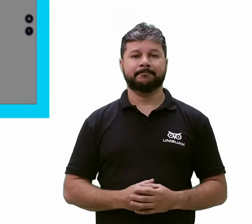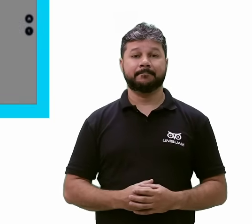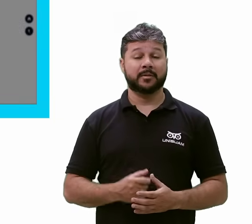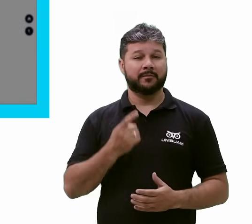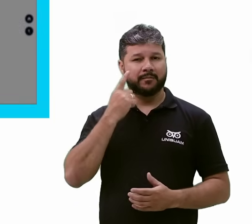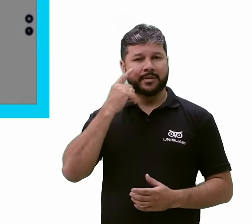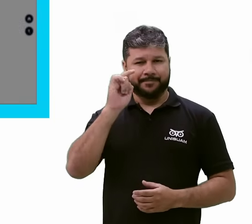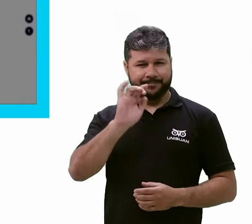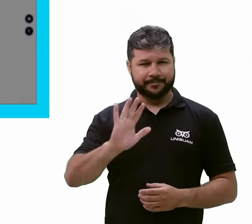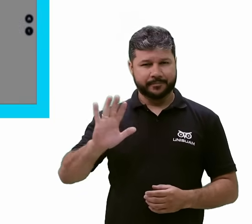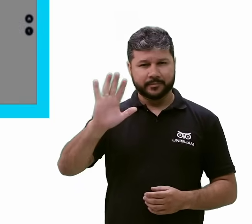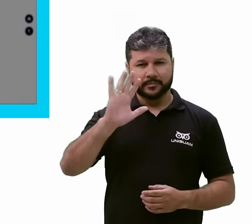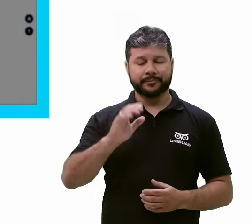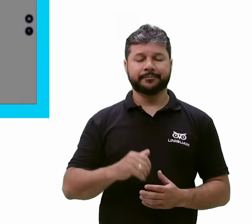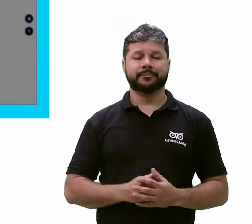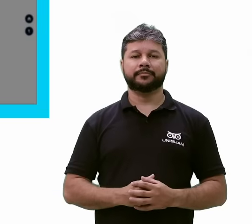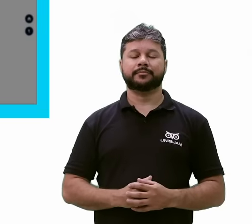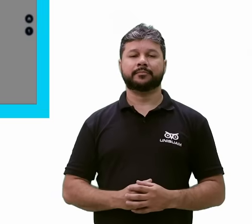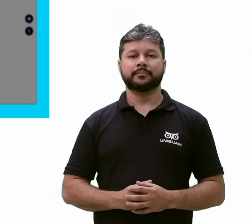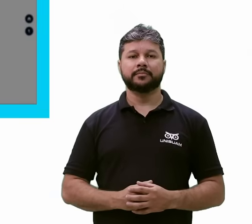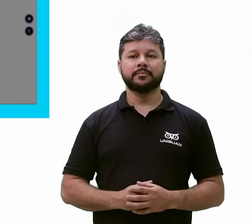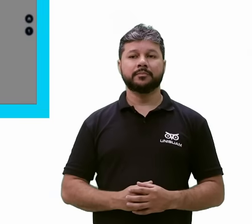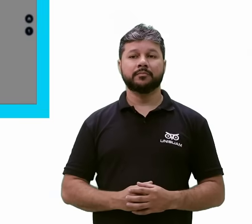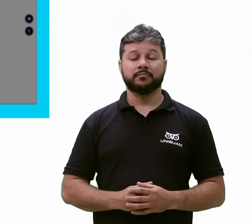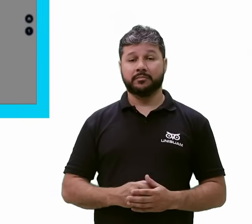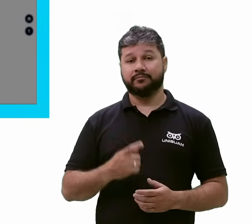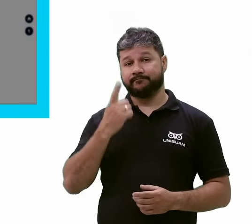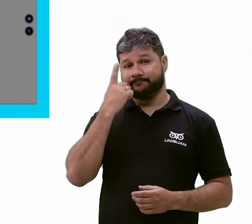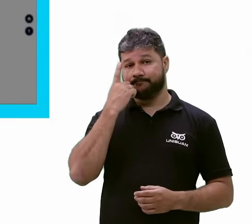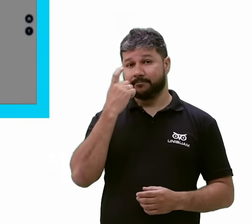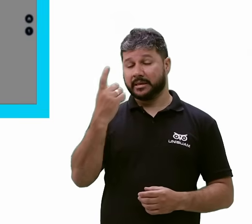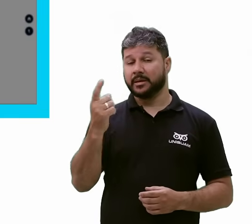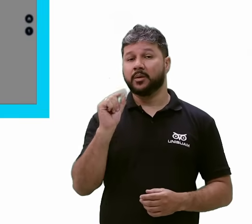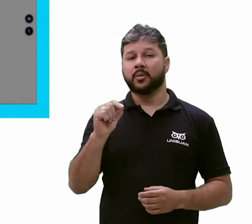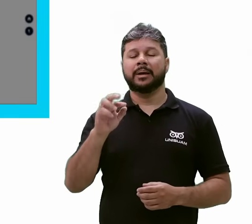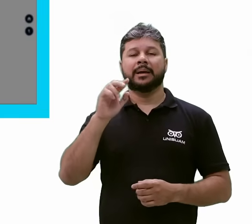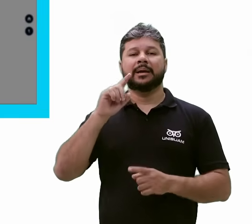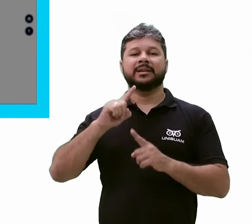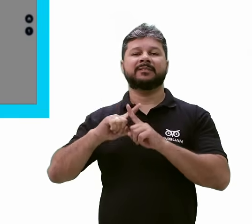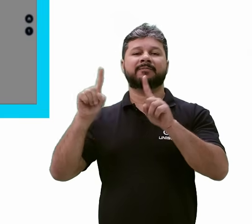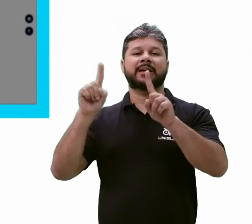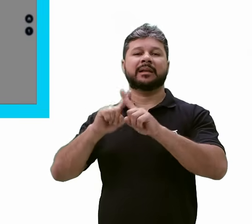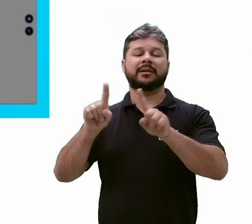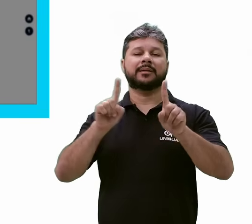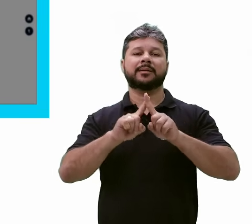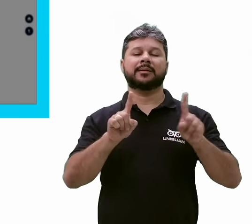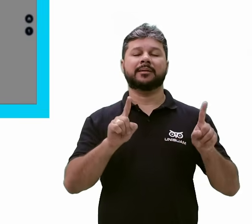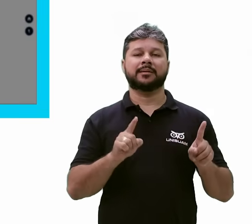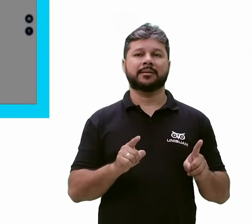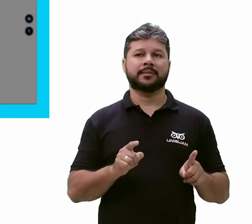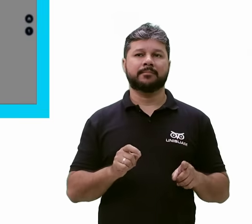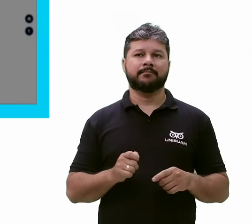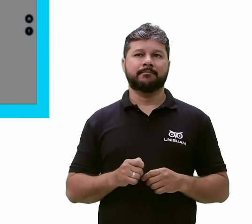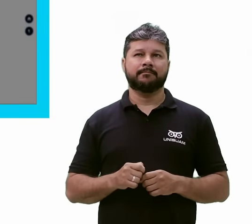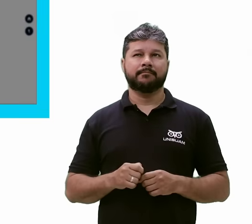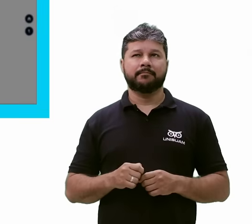E essa figura aqui, ela vem trazendo coisas muito interessantes, como as diferentes